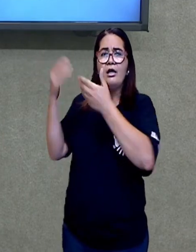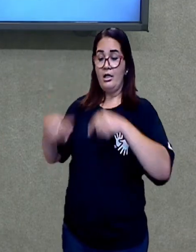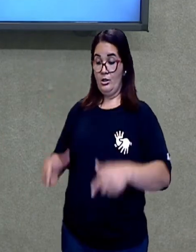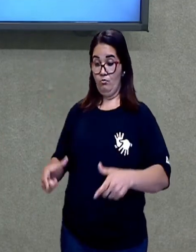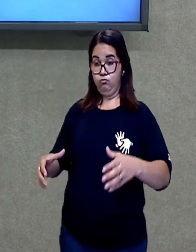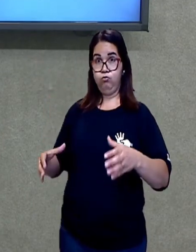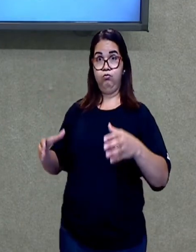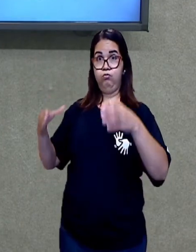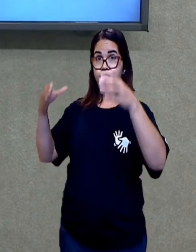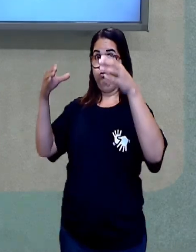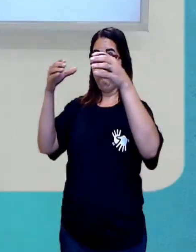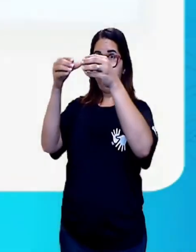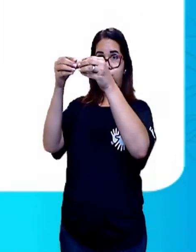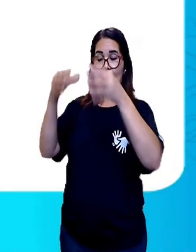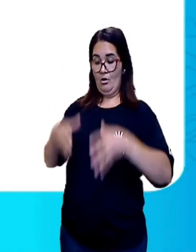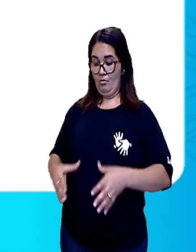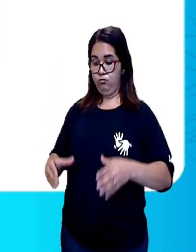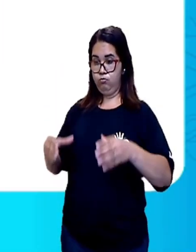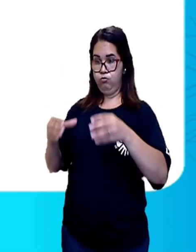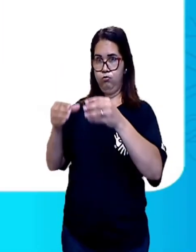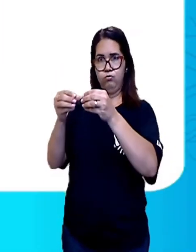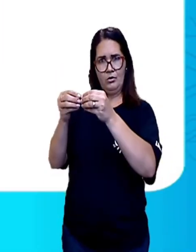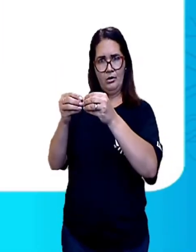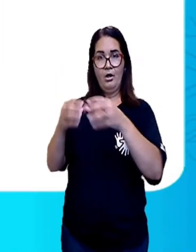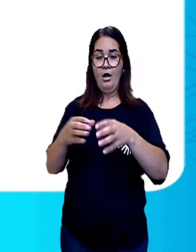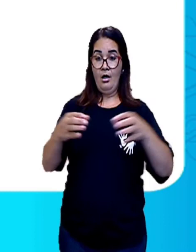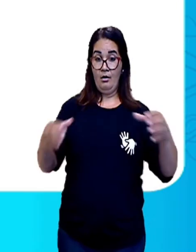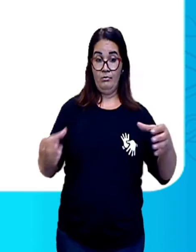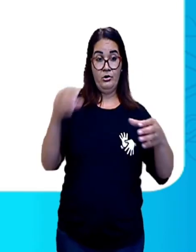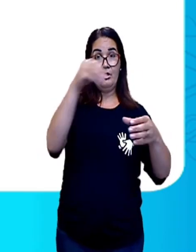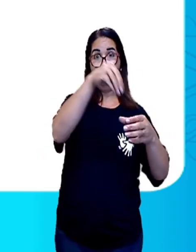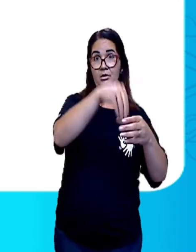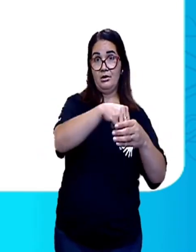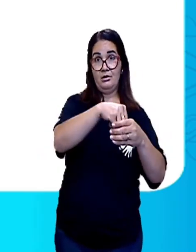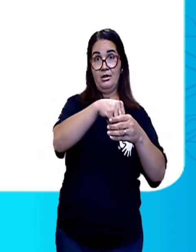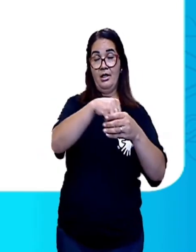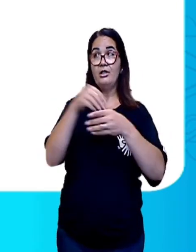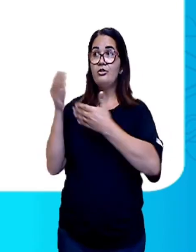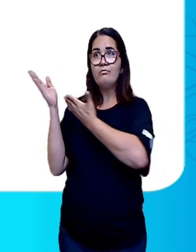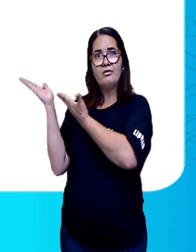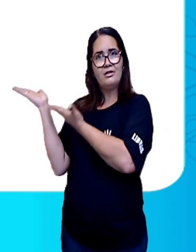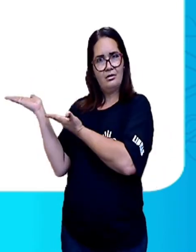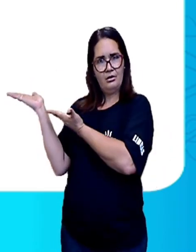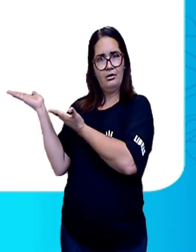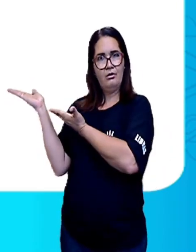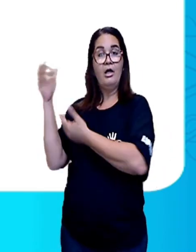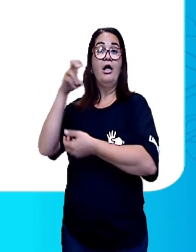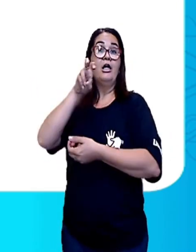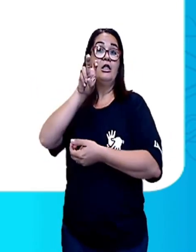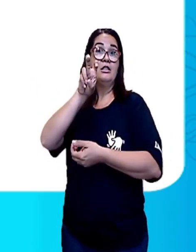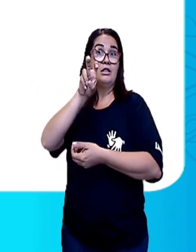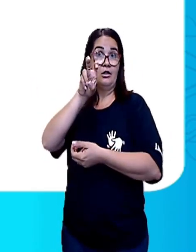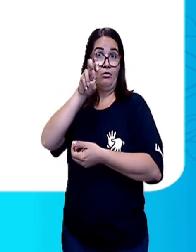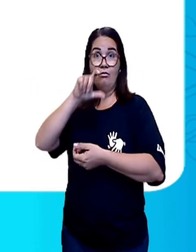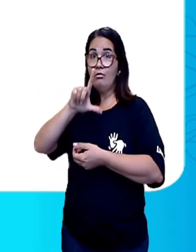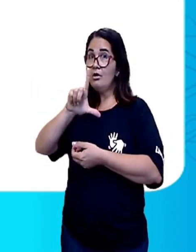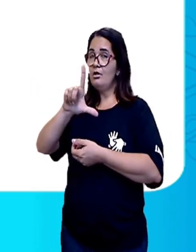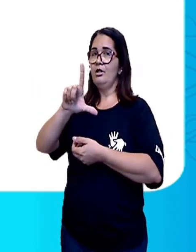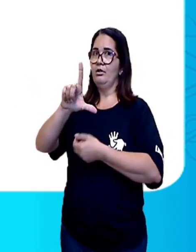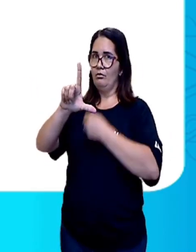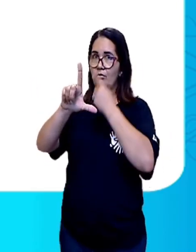problema. A medida de capacidade do recipiente abaixo é de 5 litros.